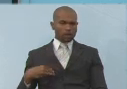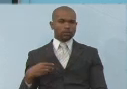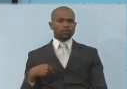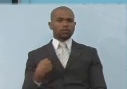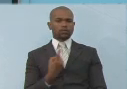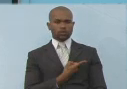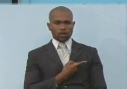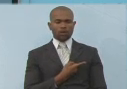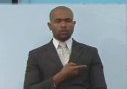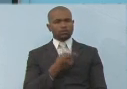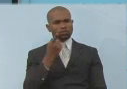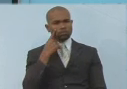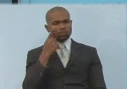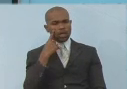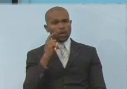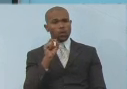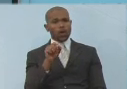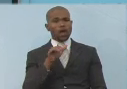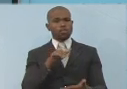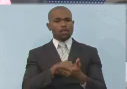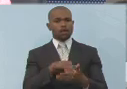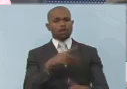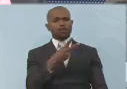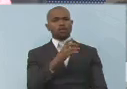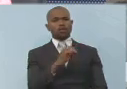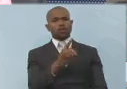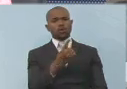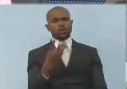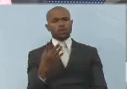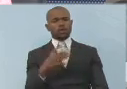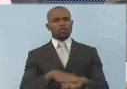A nossa perspectiva é de que até o ano que vem nós tenhamos mais